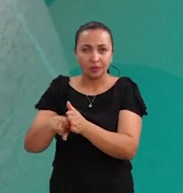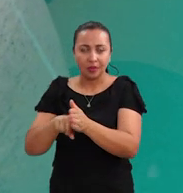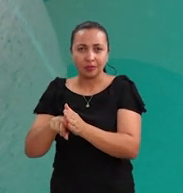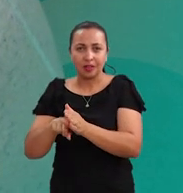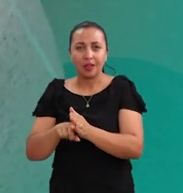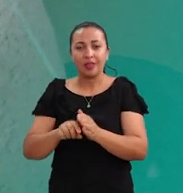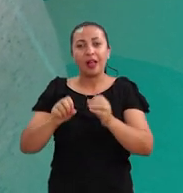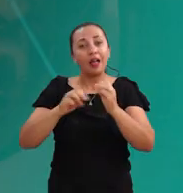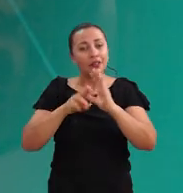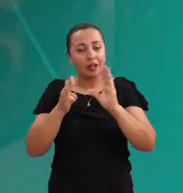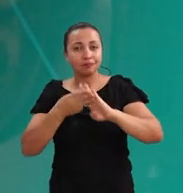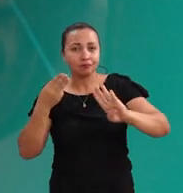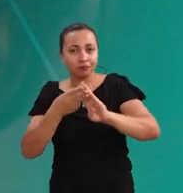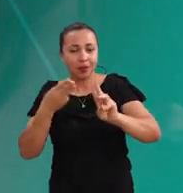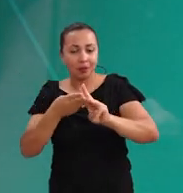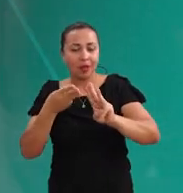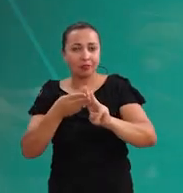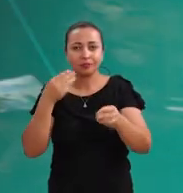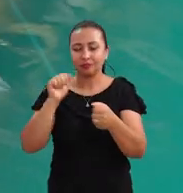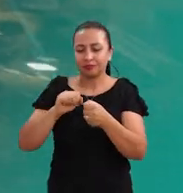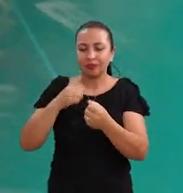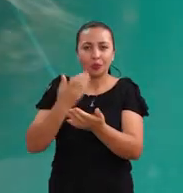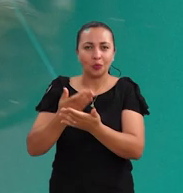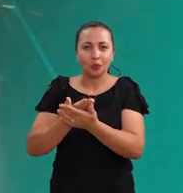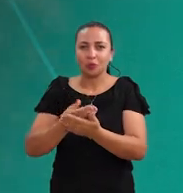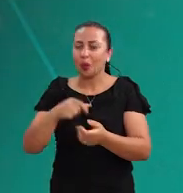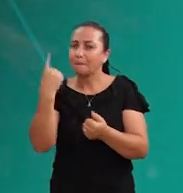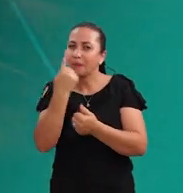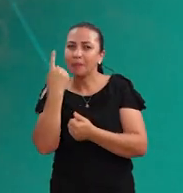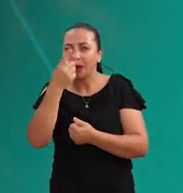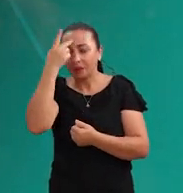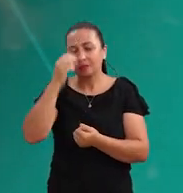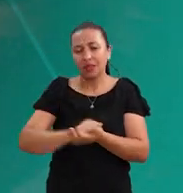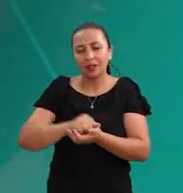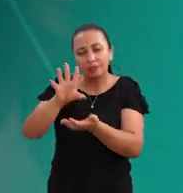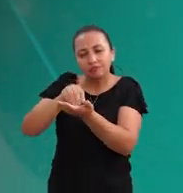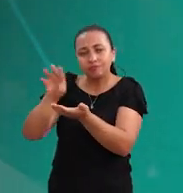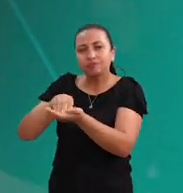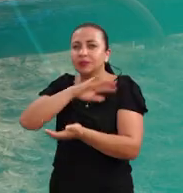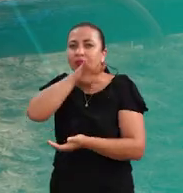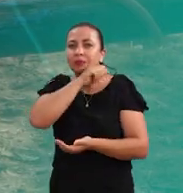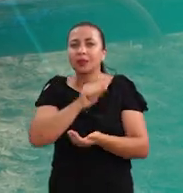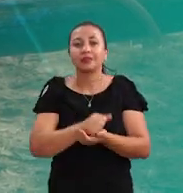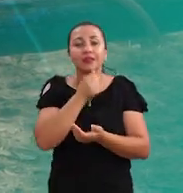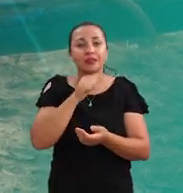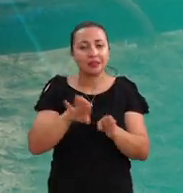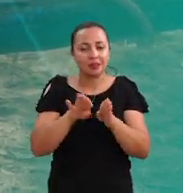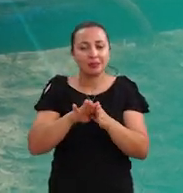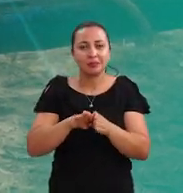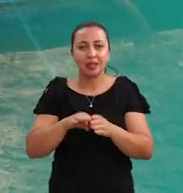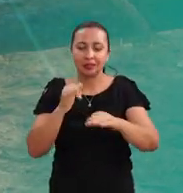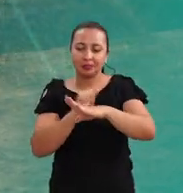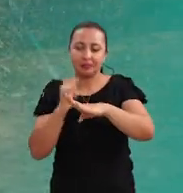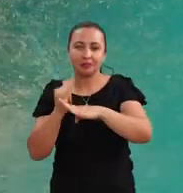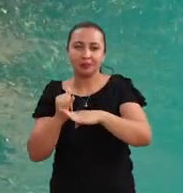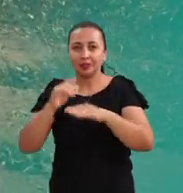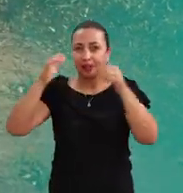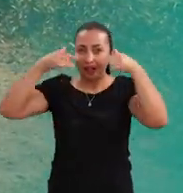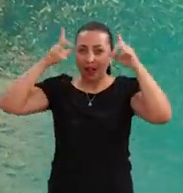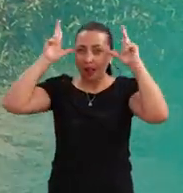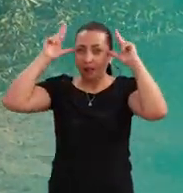Universidade Federal da Paraíba estão realizando um estudo inédito, catalogando espécies de animais. E ainda, em